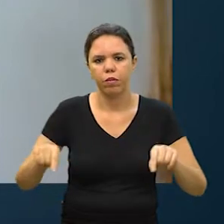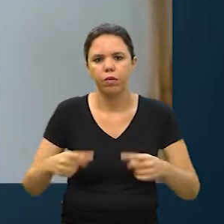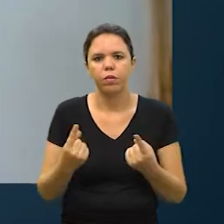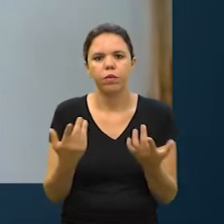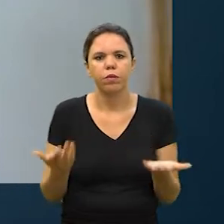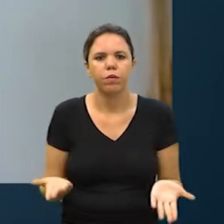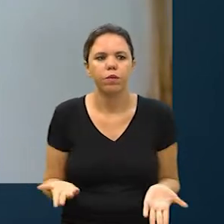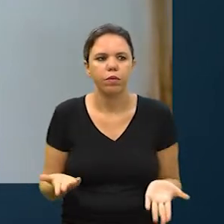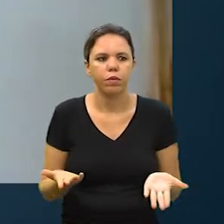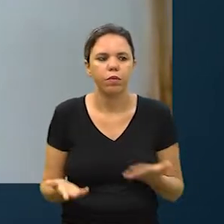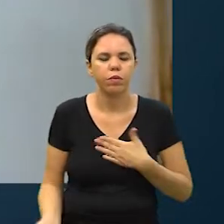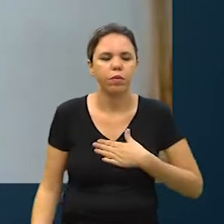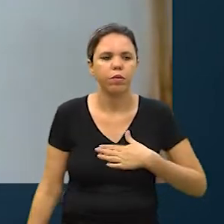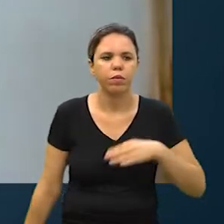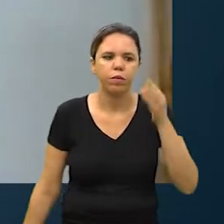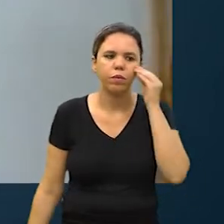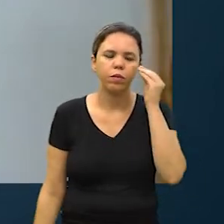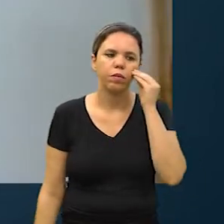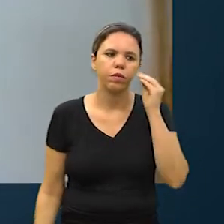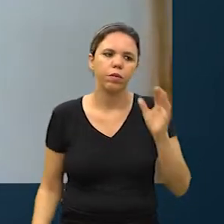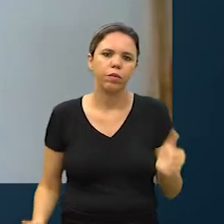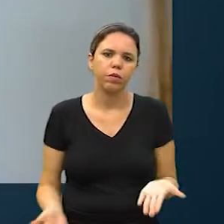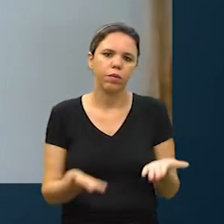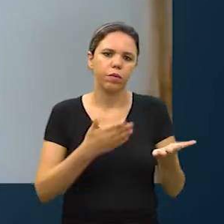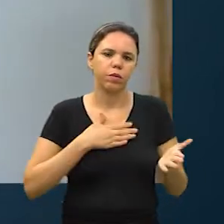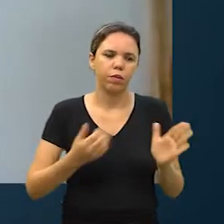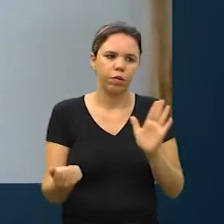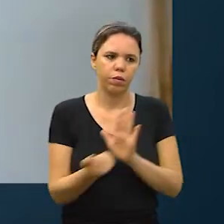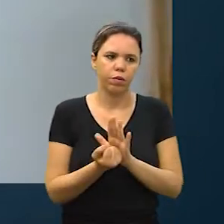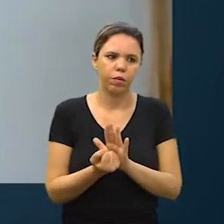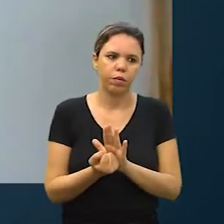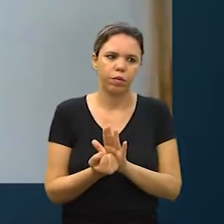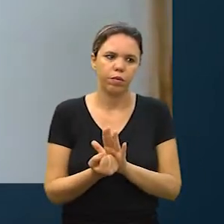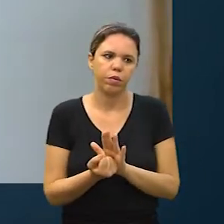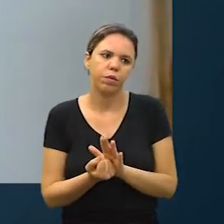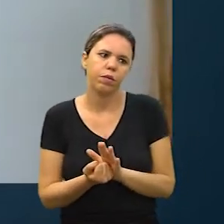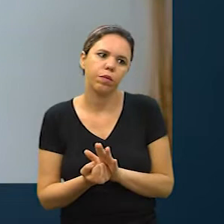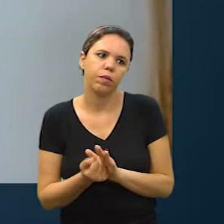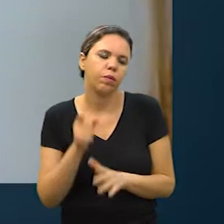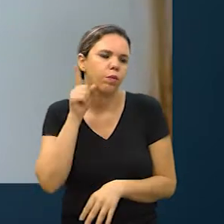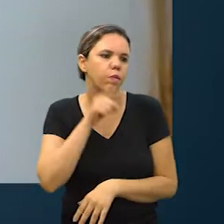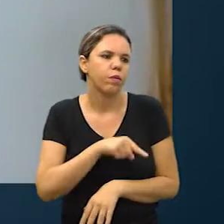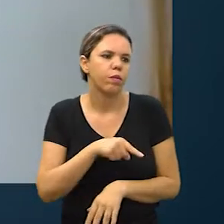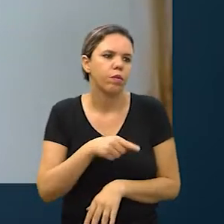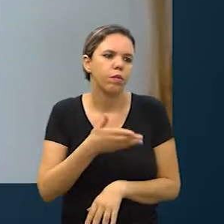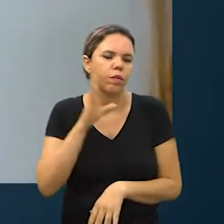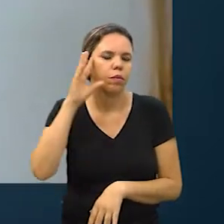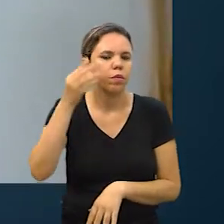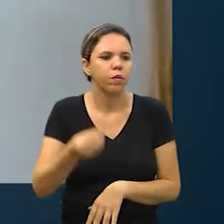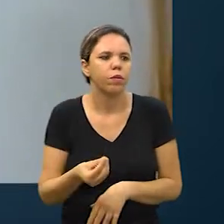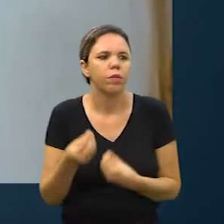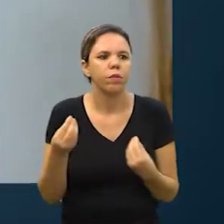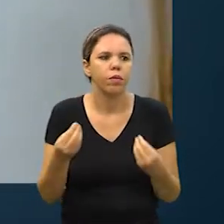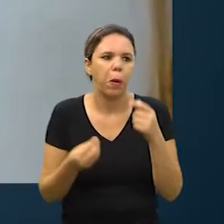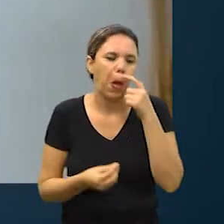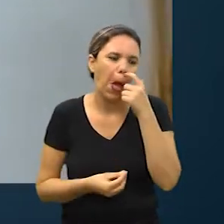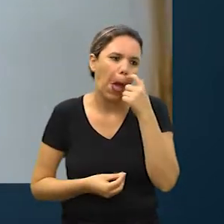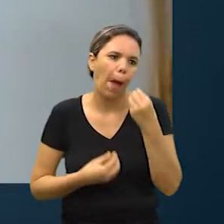desafio. Então eu preferi, ao invés de tentar levar as minhas marcas para os Estados Unidos, eu preferi